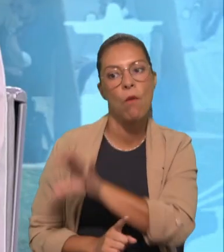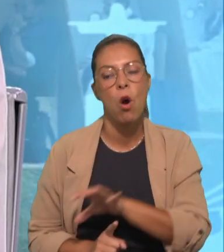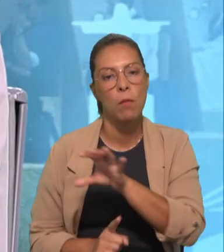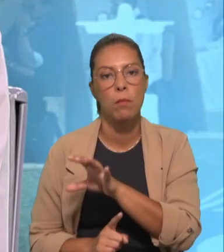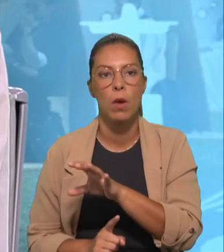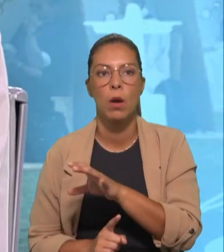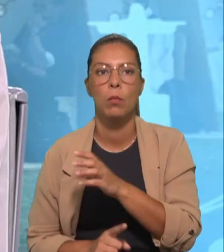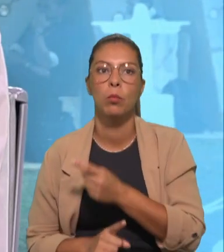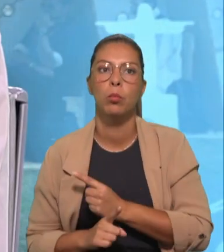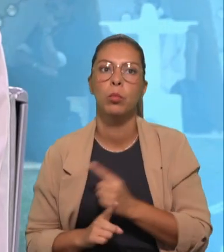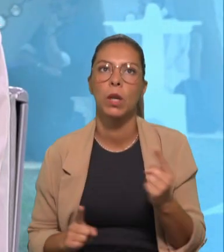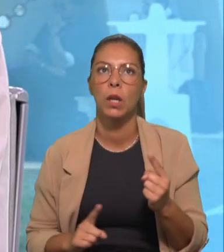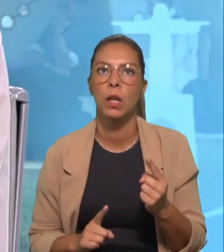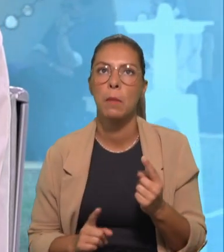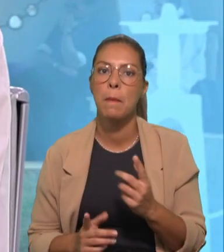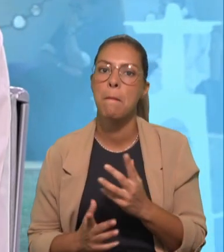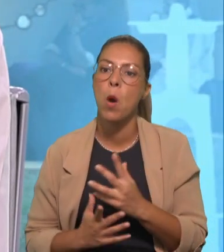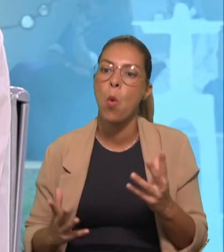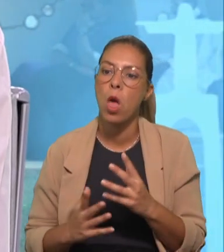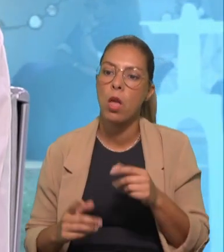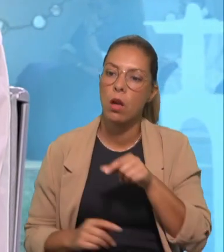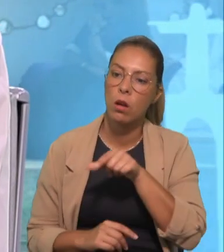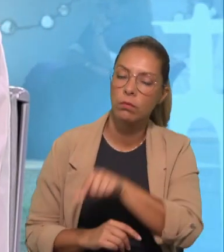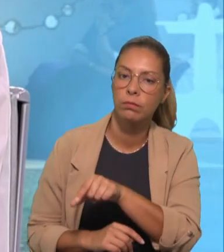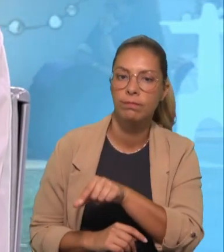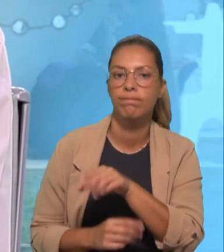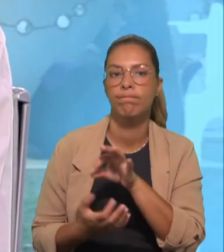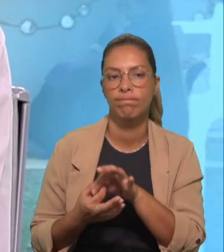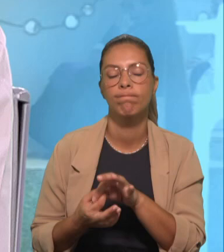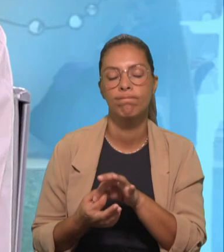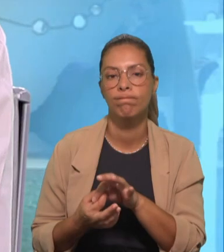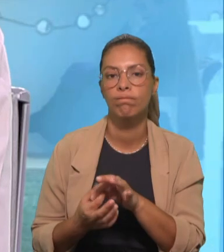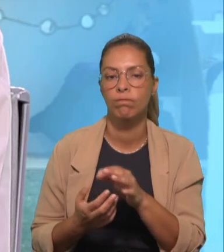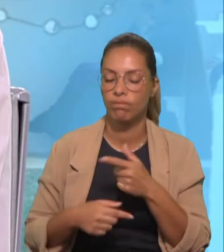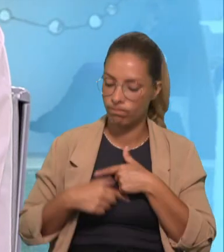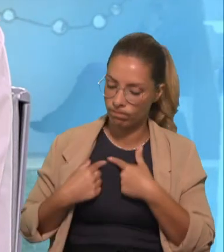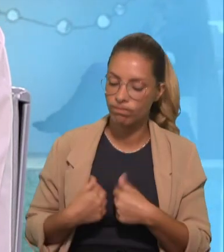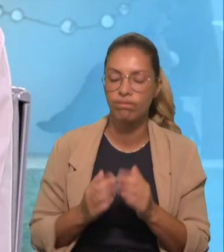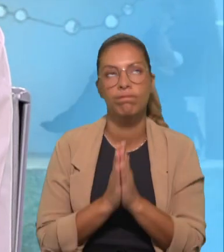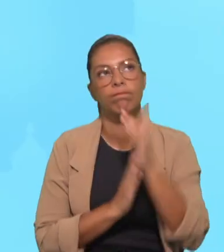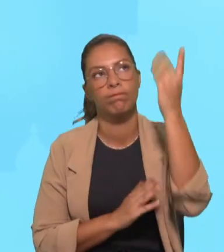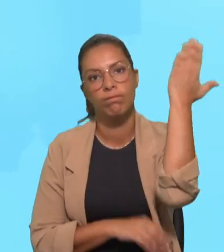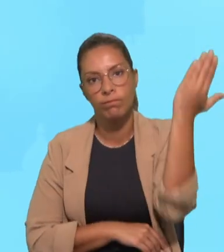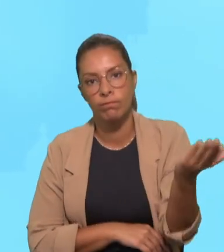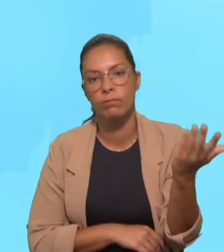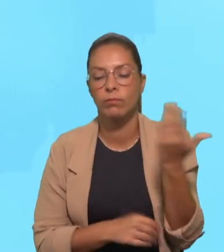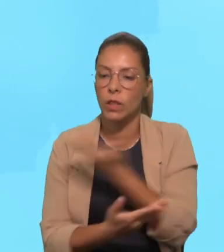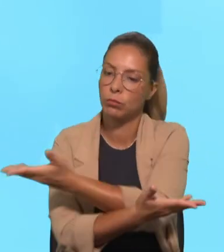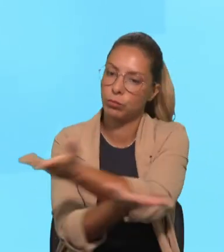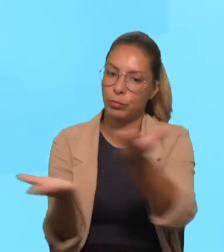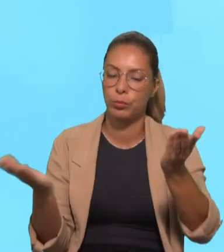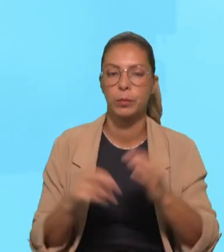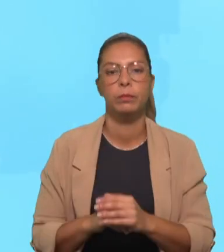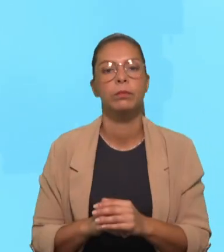cristianismo é essencialmente um movimento de abertura e de ida ao encontro a partir do coração de Deus, aberto a todos. E essa escuta